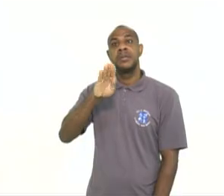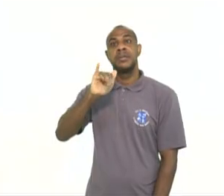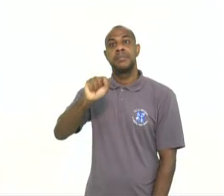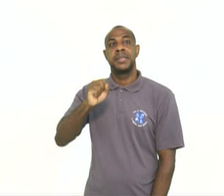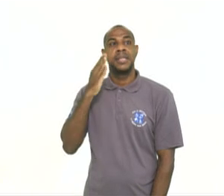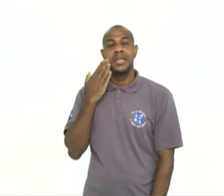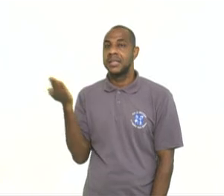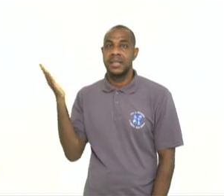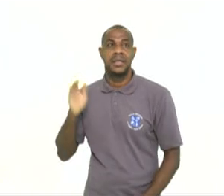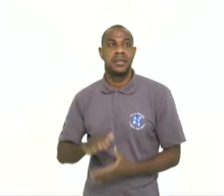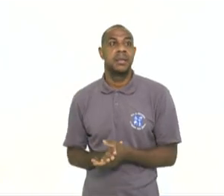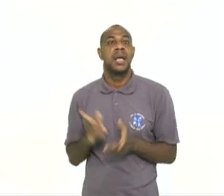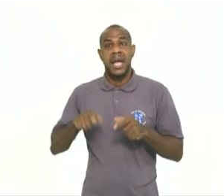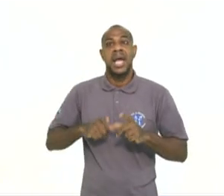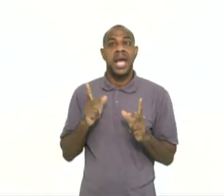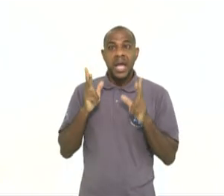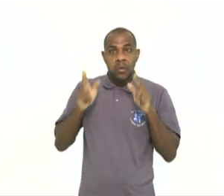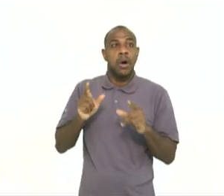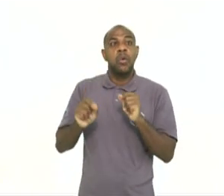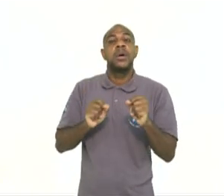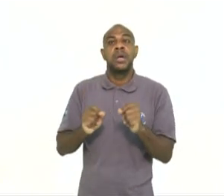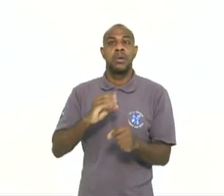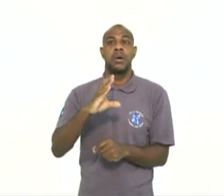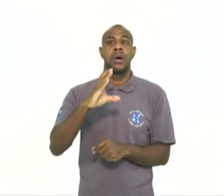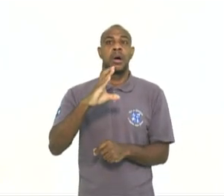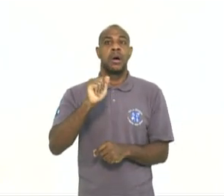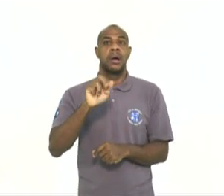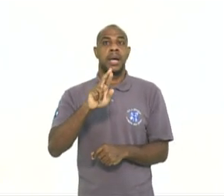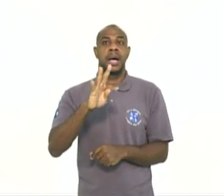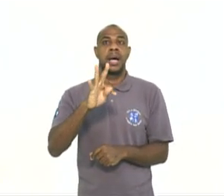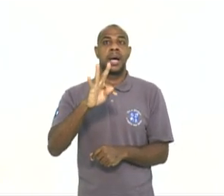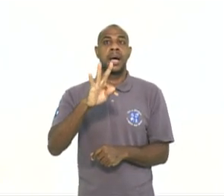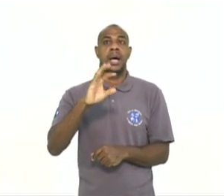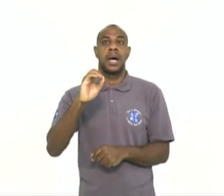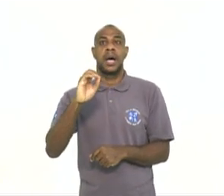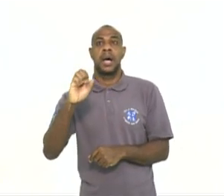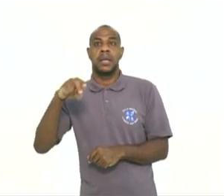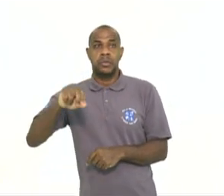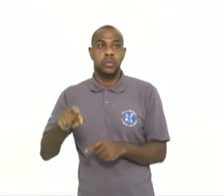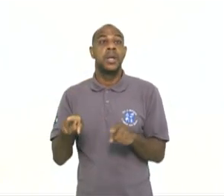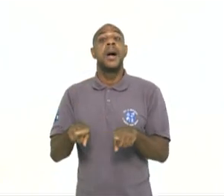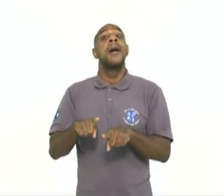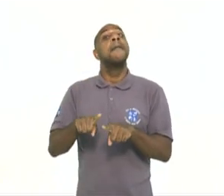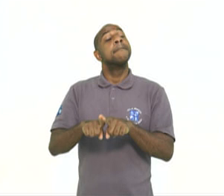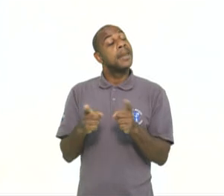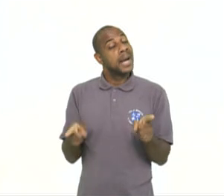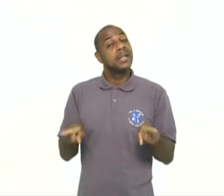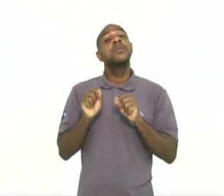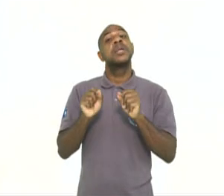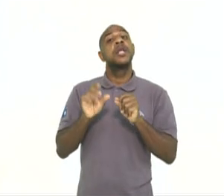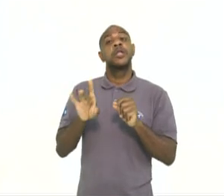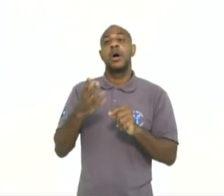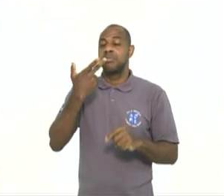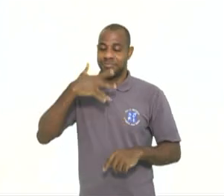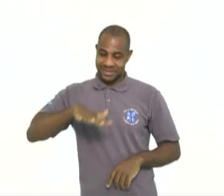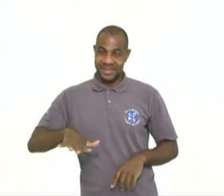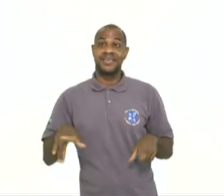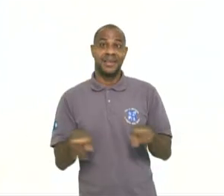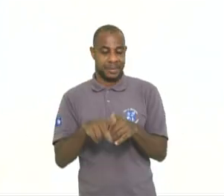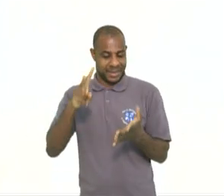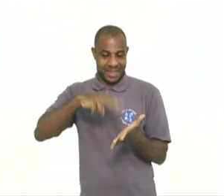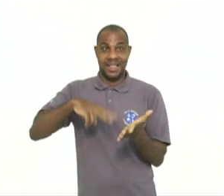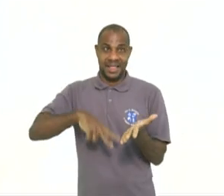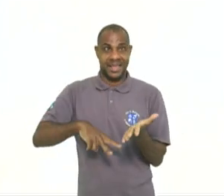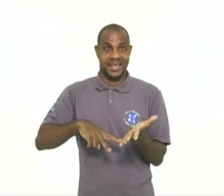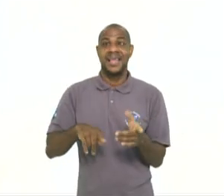gibis são similares aos cartoons Porém direcionados para o público infantil também tá pessoal um